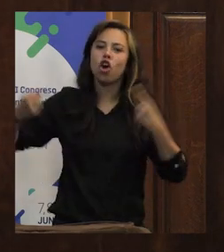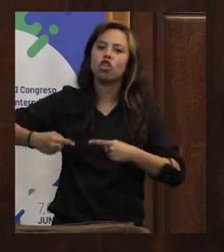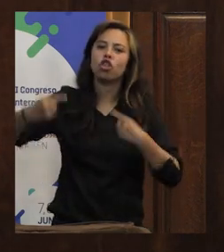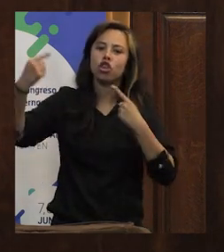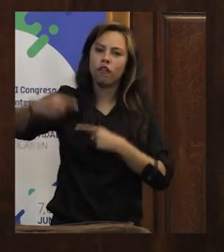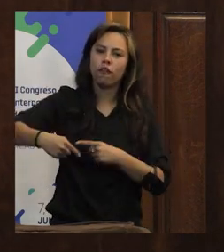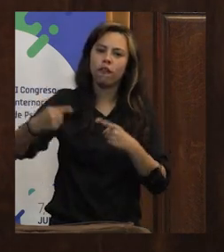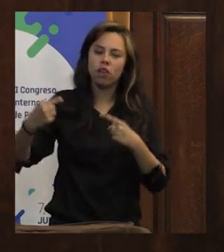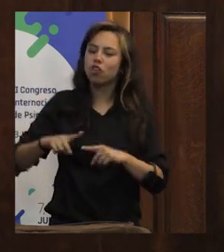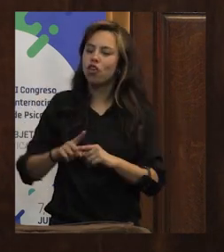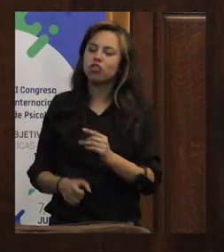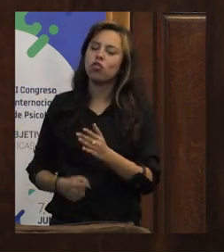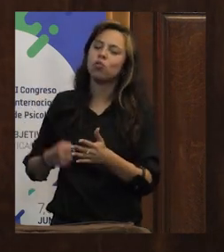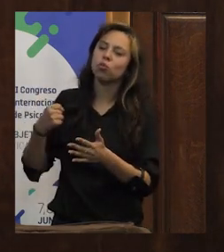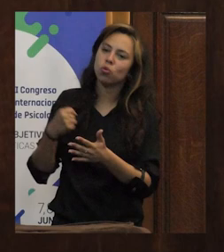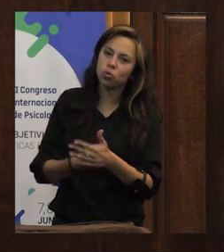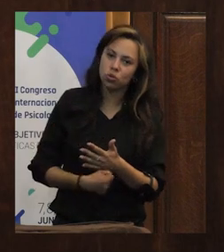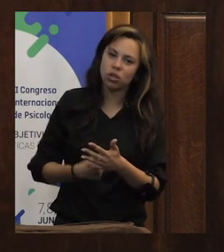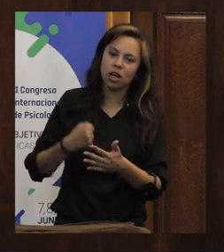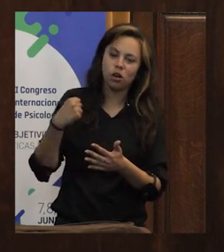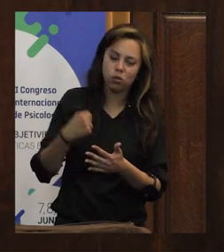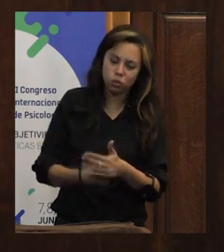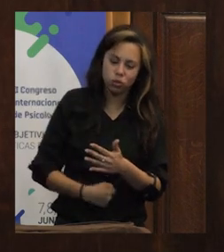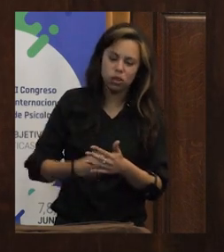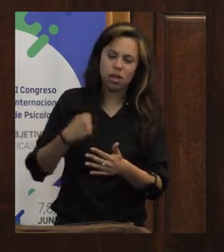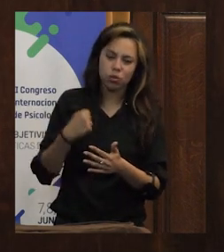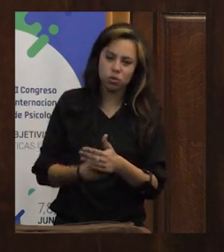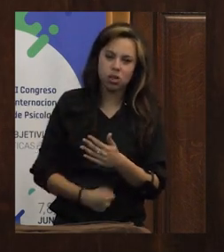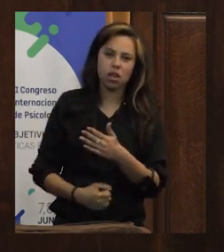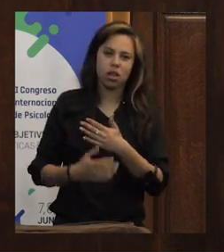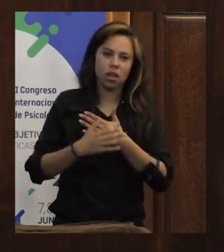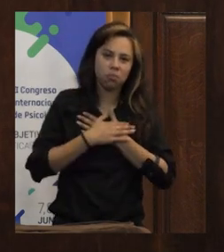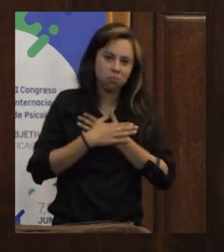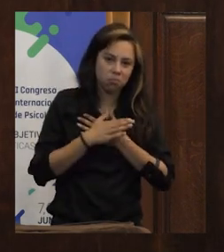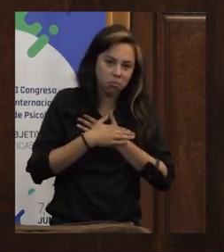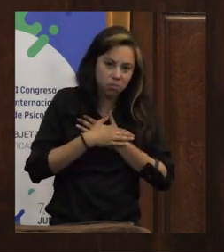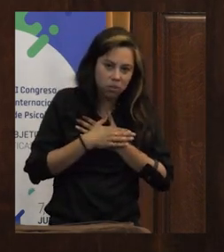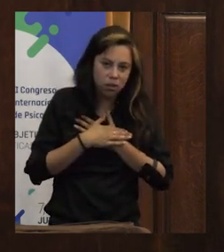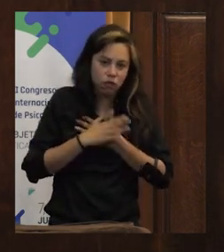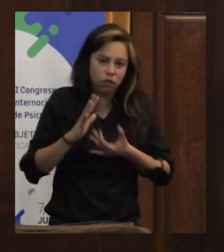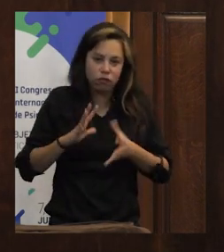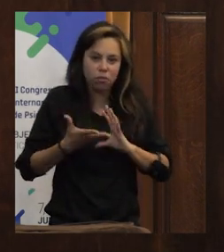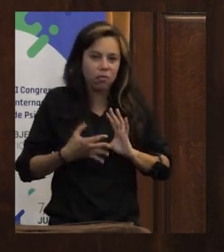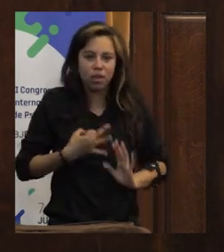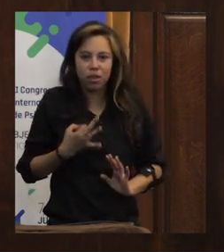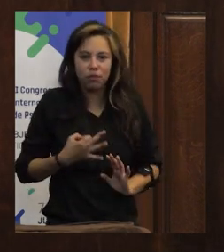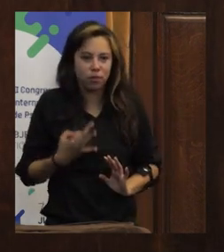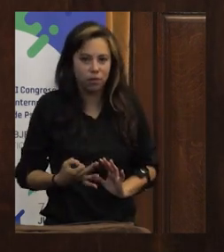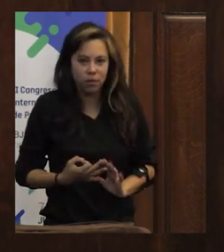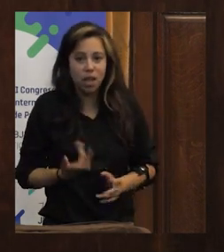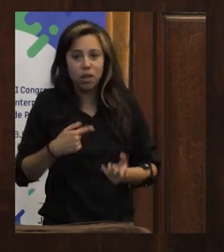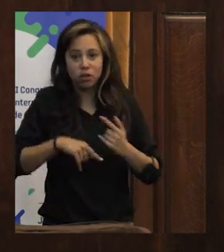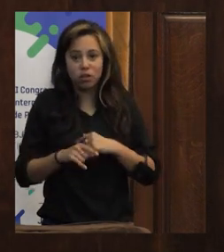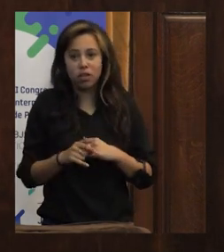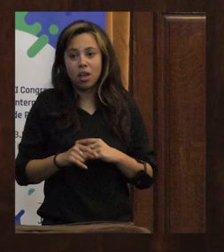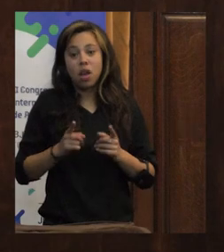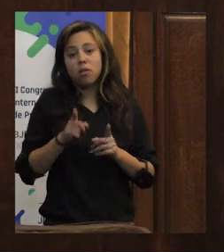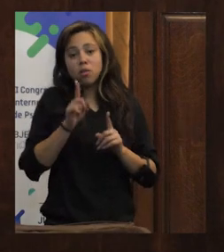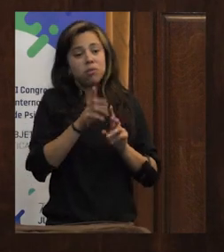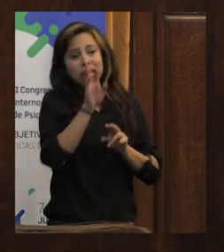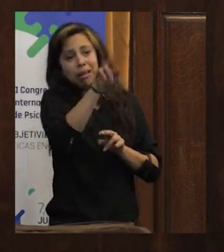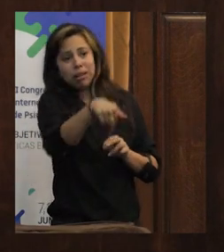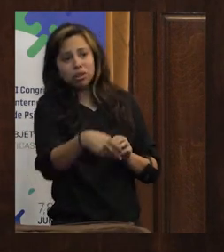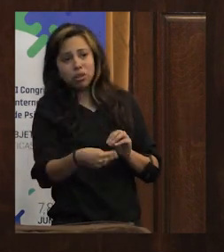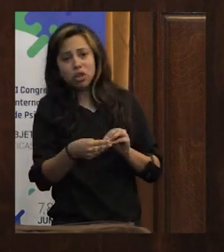né? Okay. Mas tienes toda razão. Tu puedes ter a informação em tus